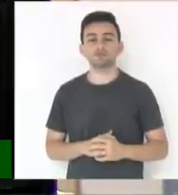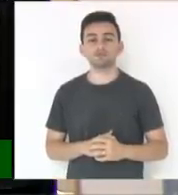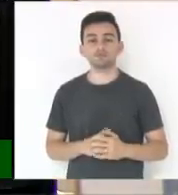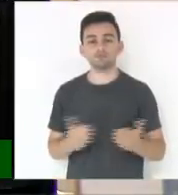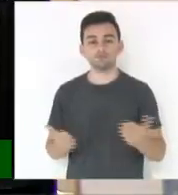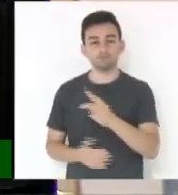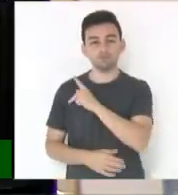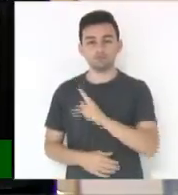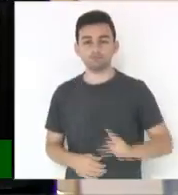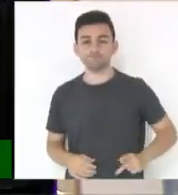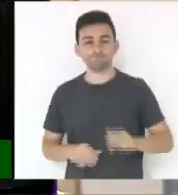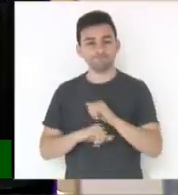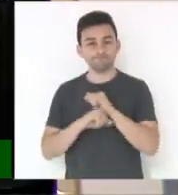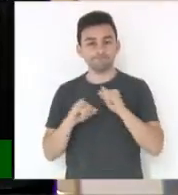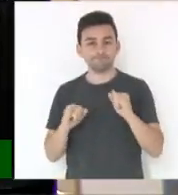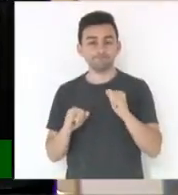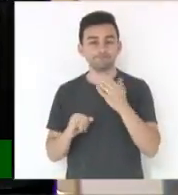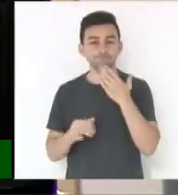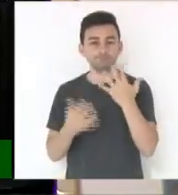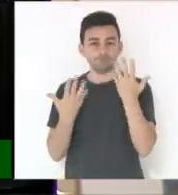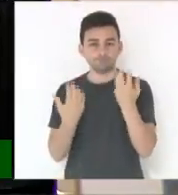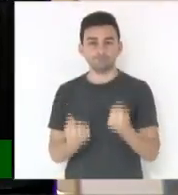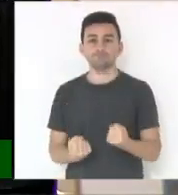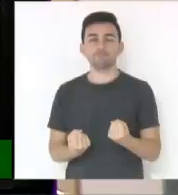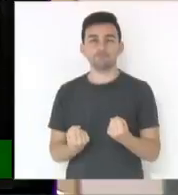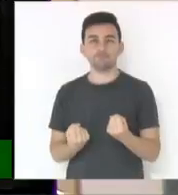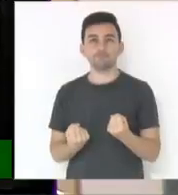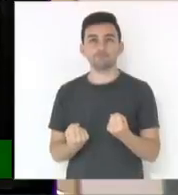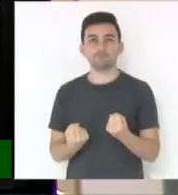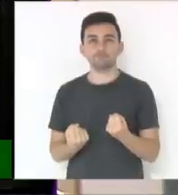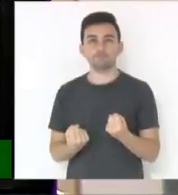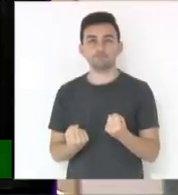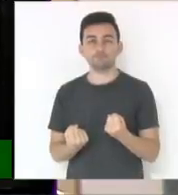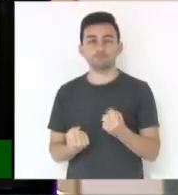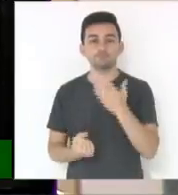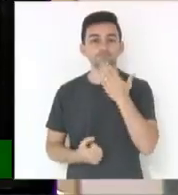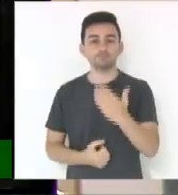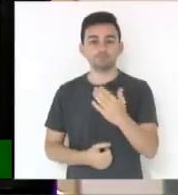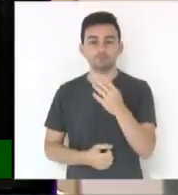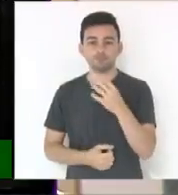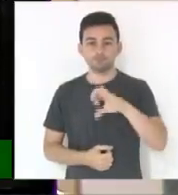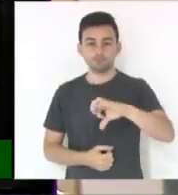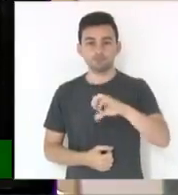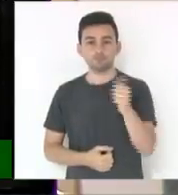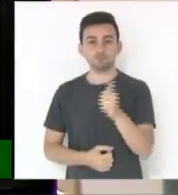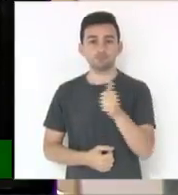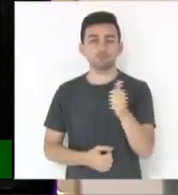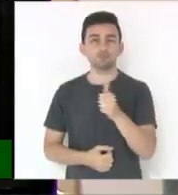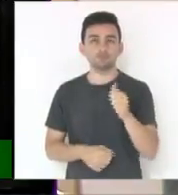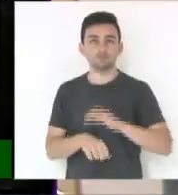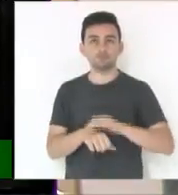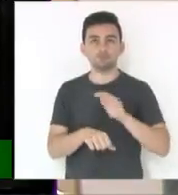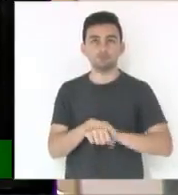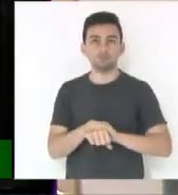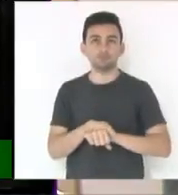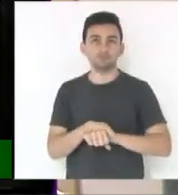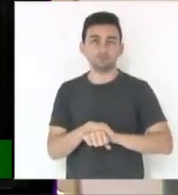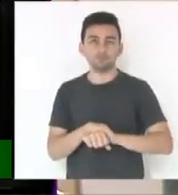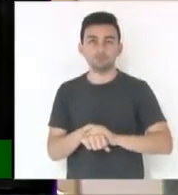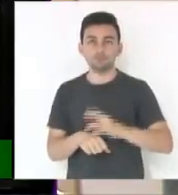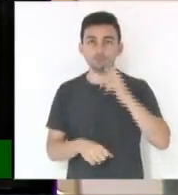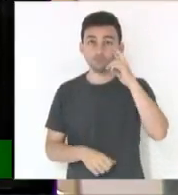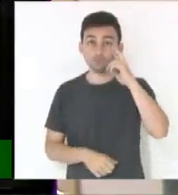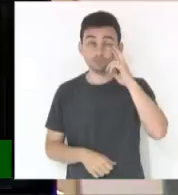Esta presidência comunica que defere os seguintes requerimentos. Requerimento 911, de autoria do deputado Rodrigo